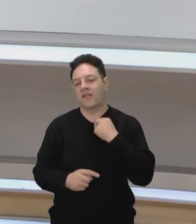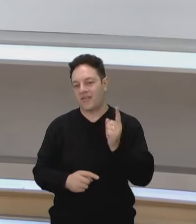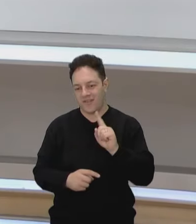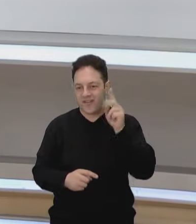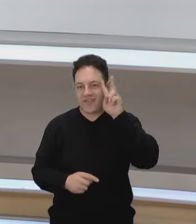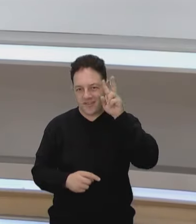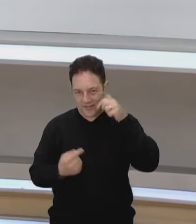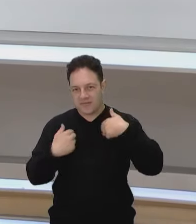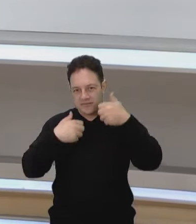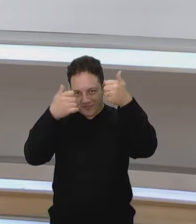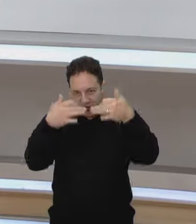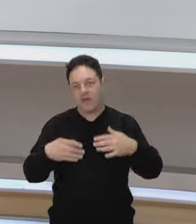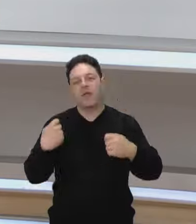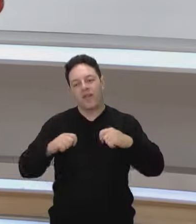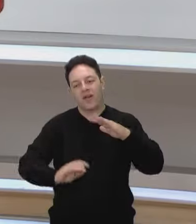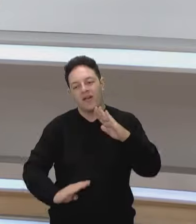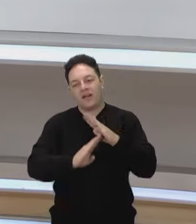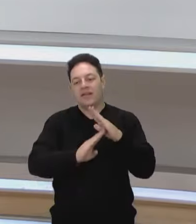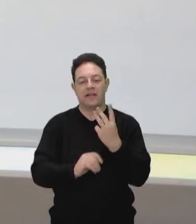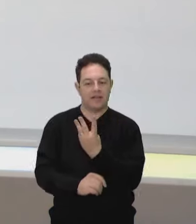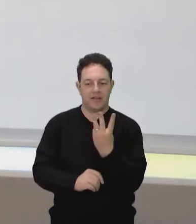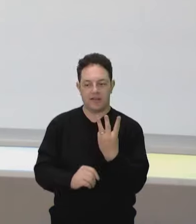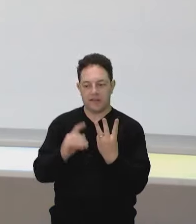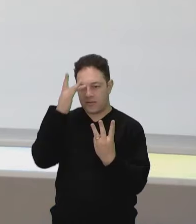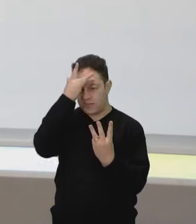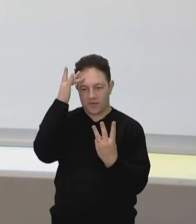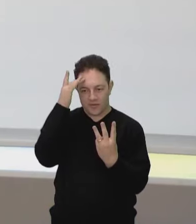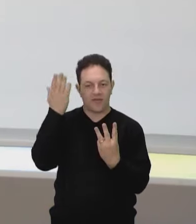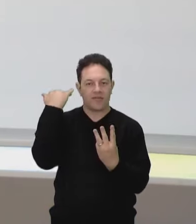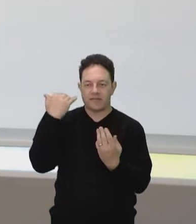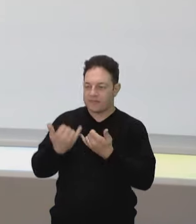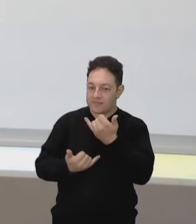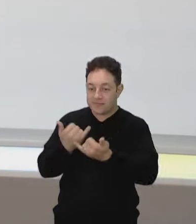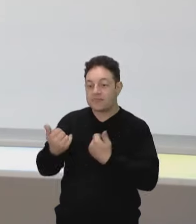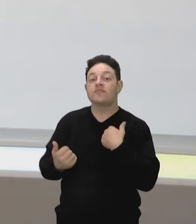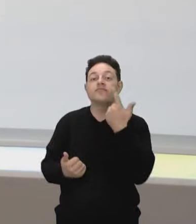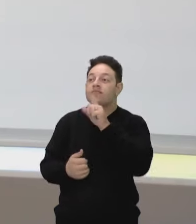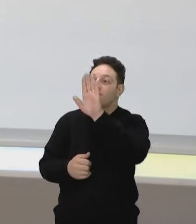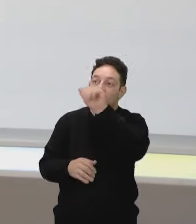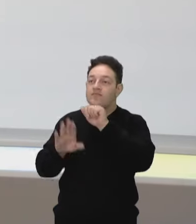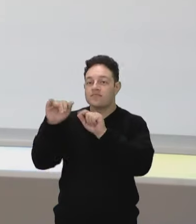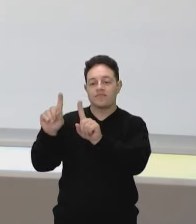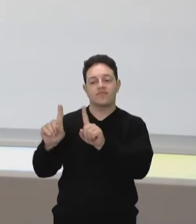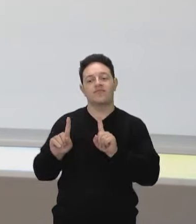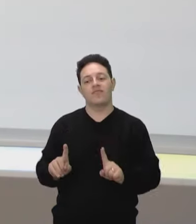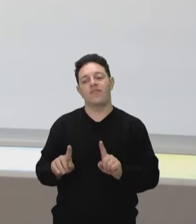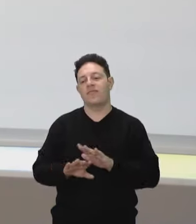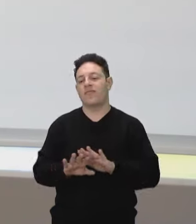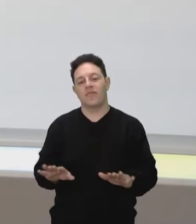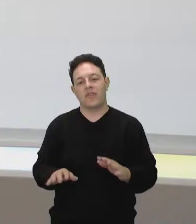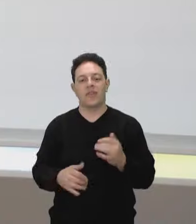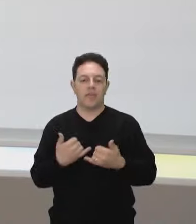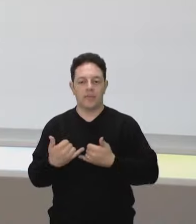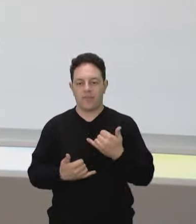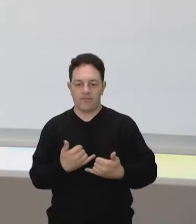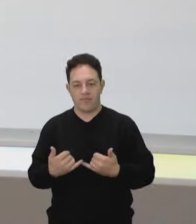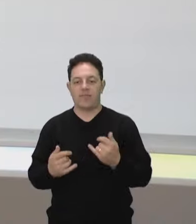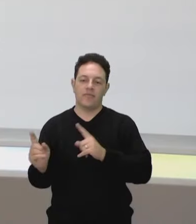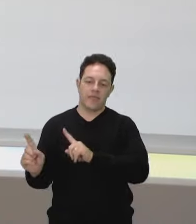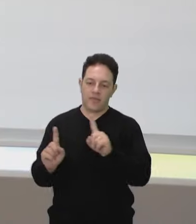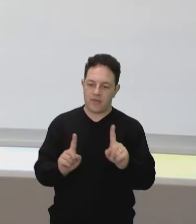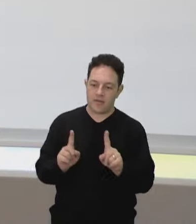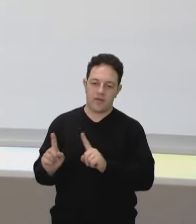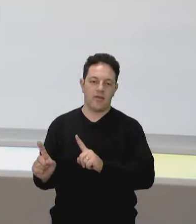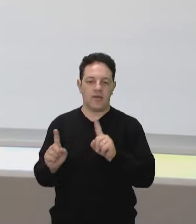quando eu estava falando e fazendo o jogo com o Heitor e com a Suelen. Eu só consigo 2 alunos, 2 estudantes por vez